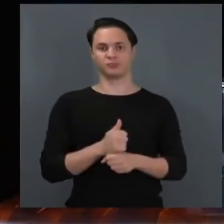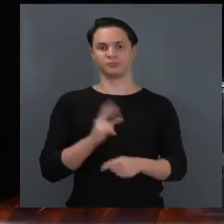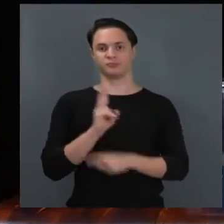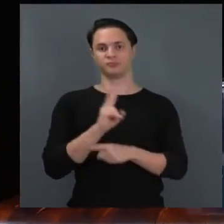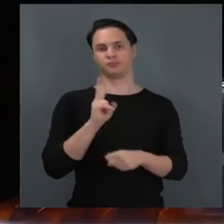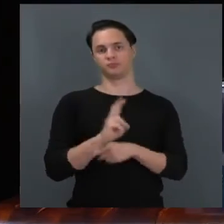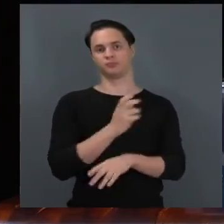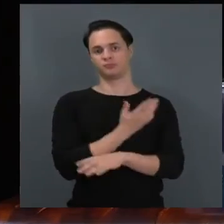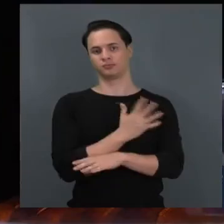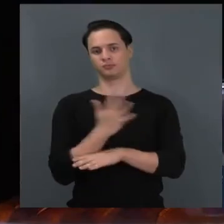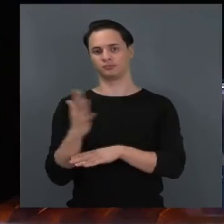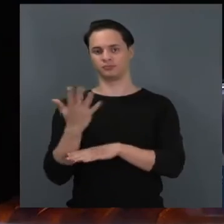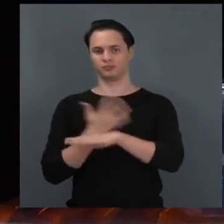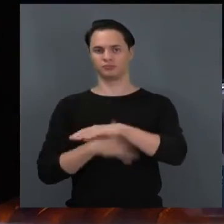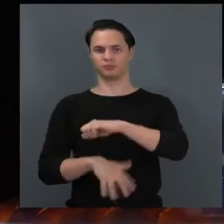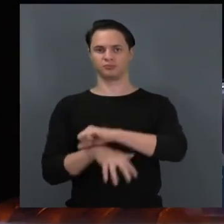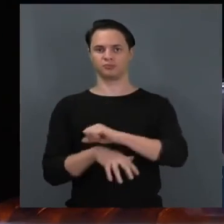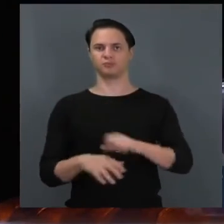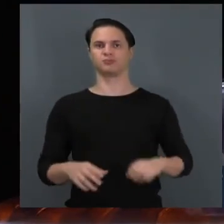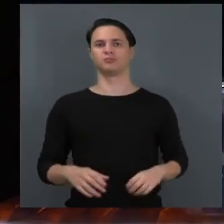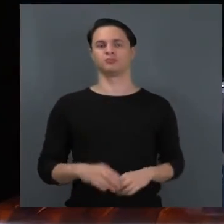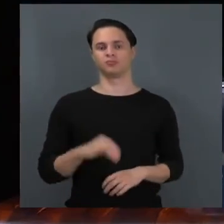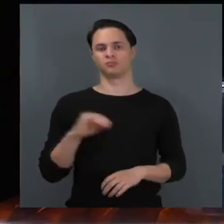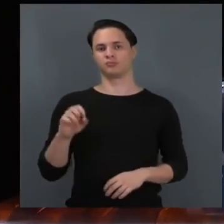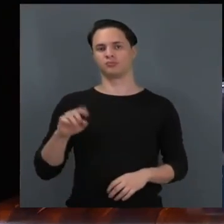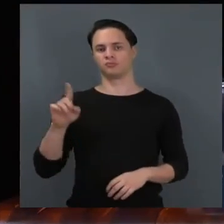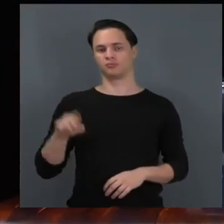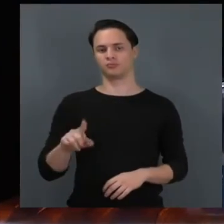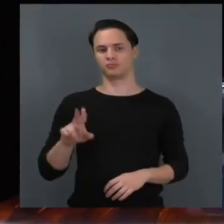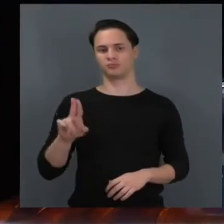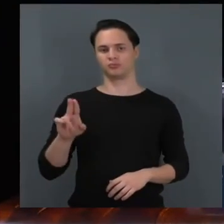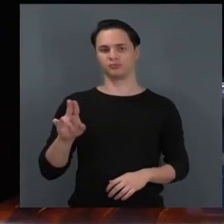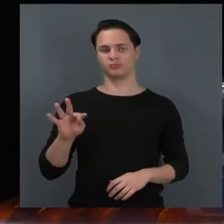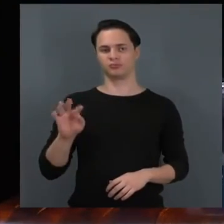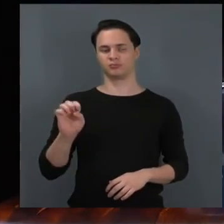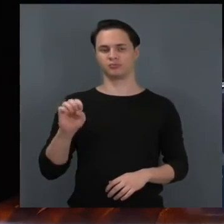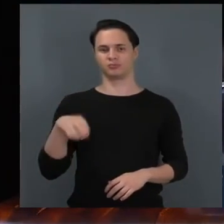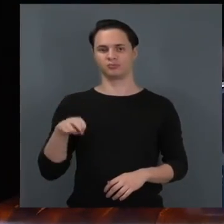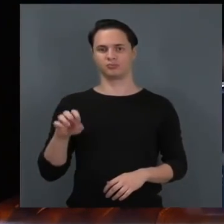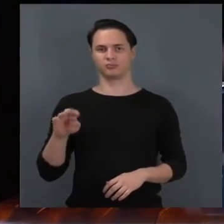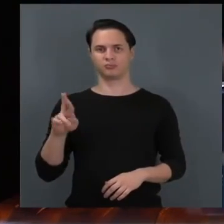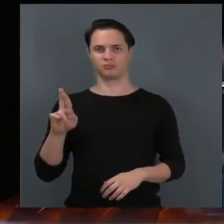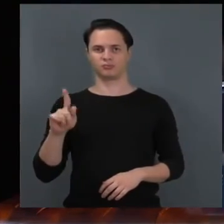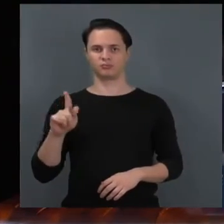defesa do meio ambiente, José Lutzenberg. Lá atrás, em